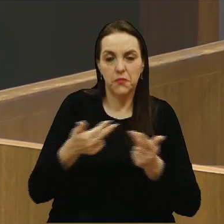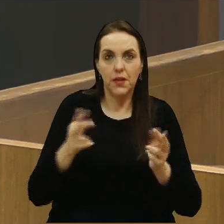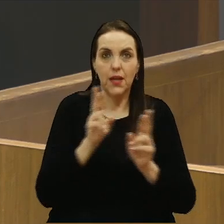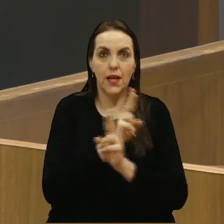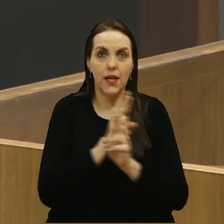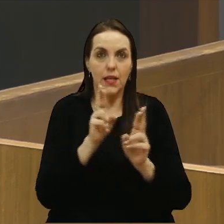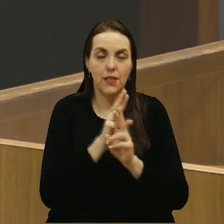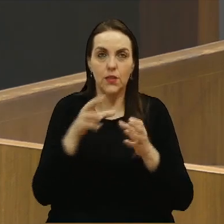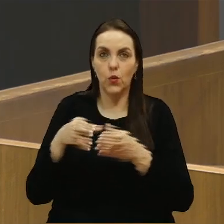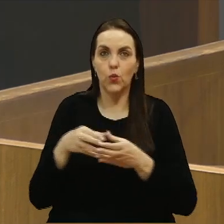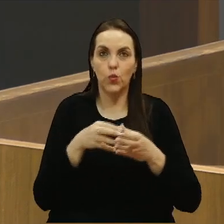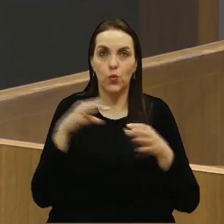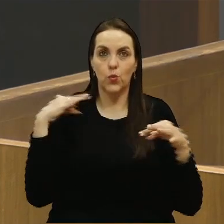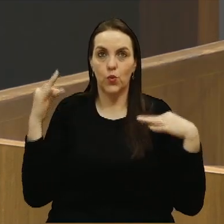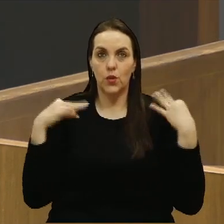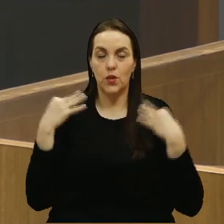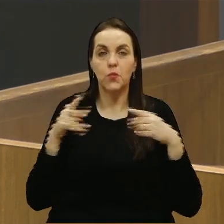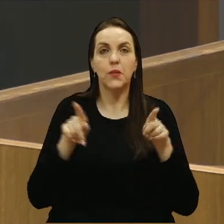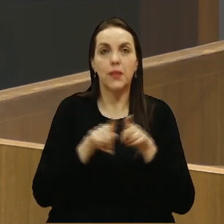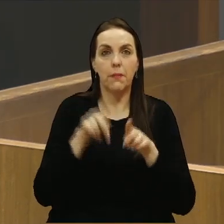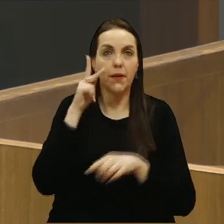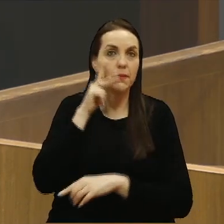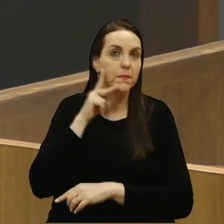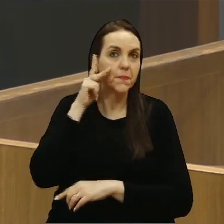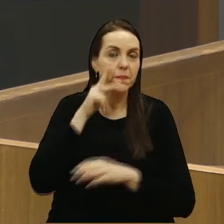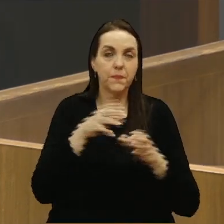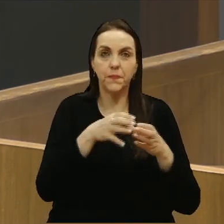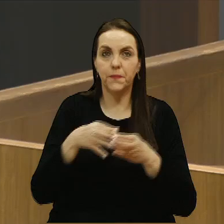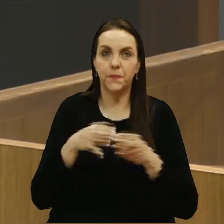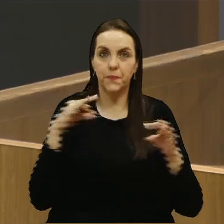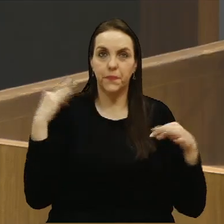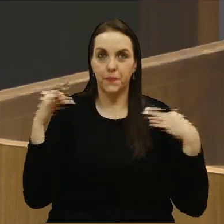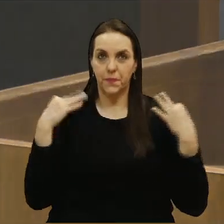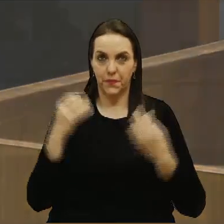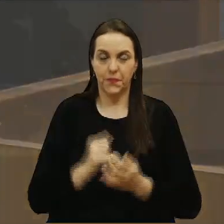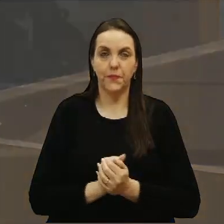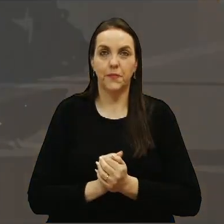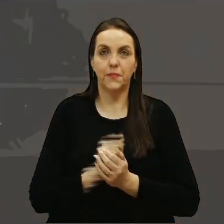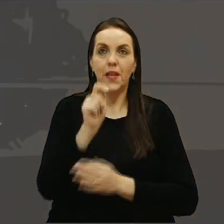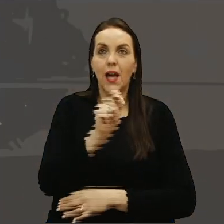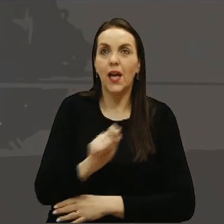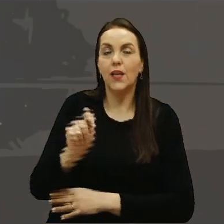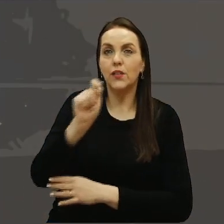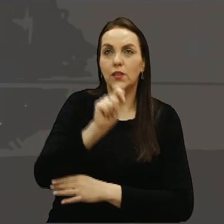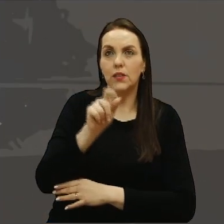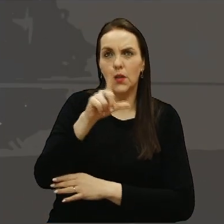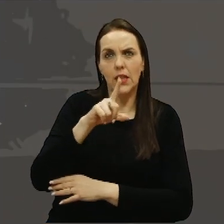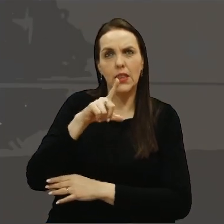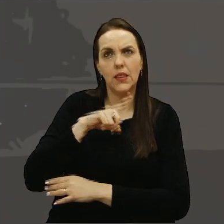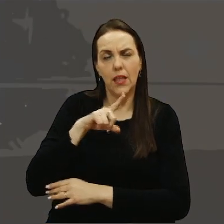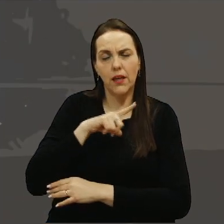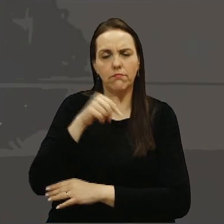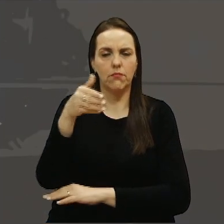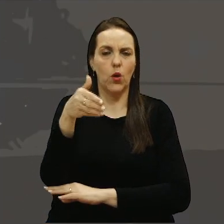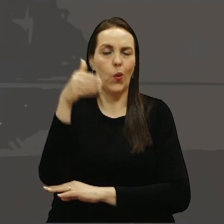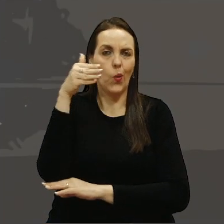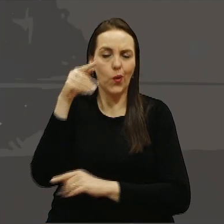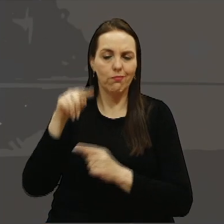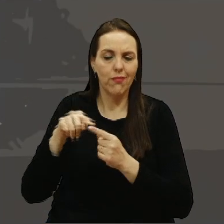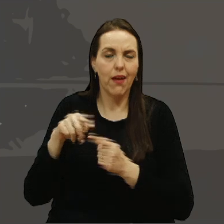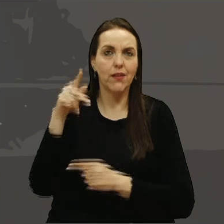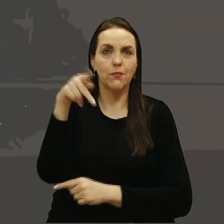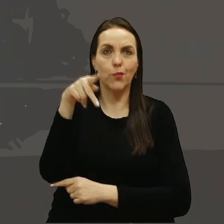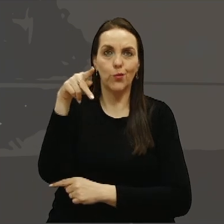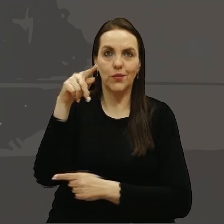ao turismo e ao enoturismo. Então, a nossa associação tem desde hotéis,